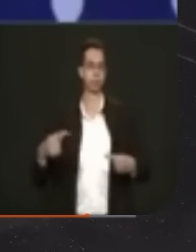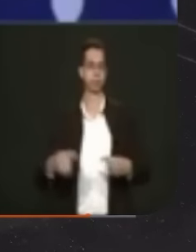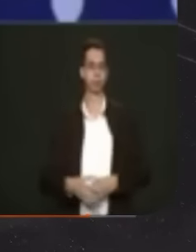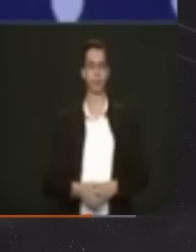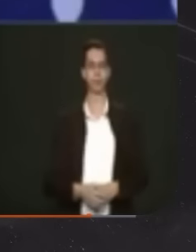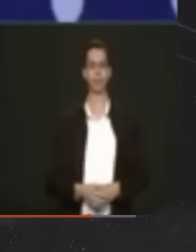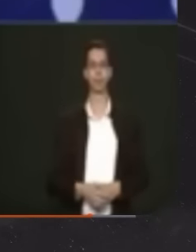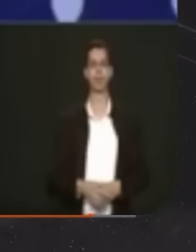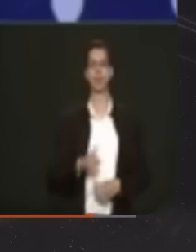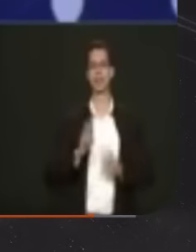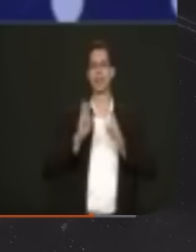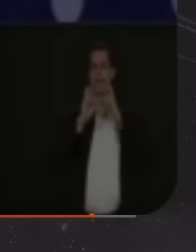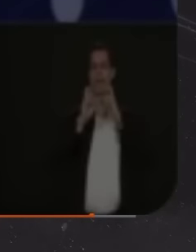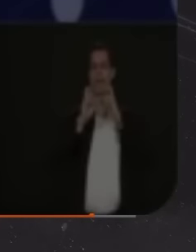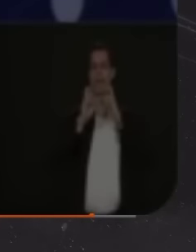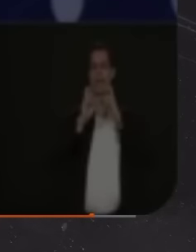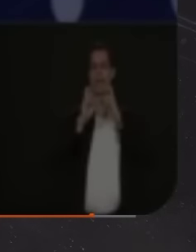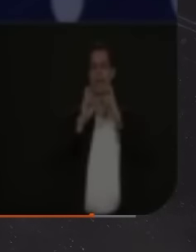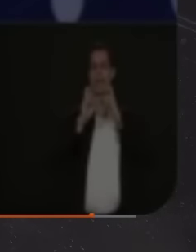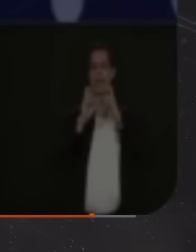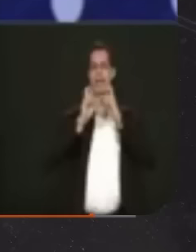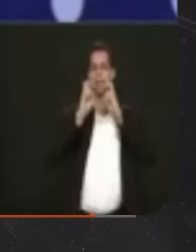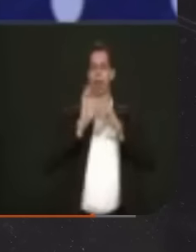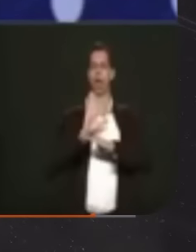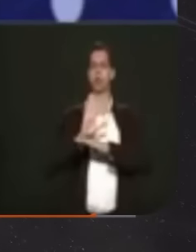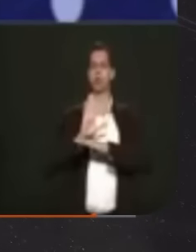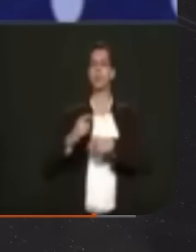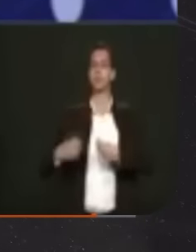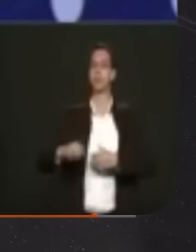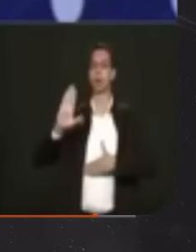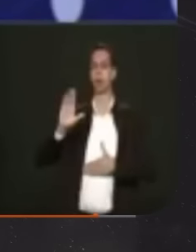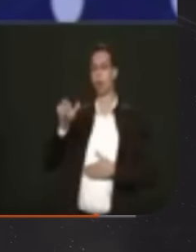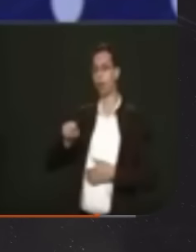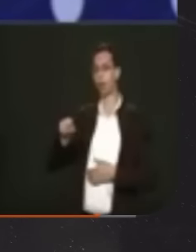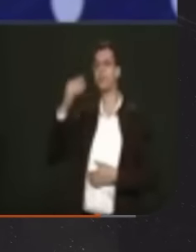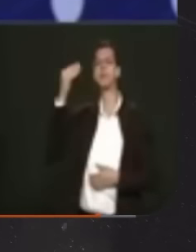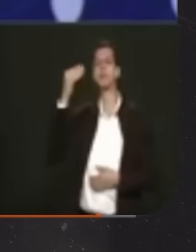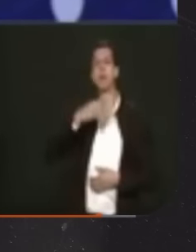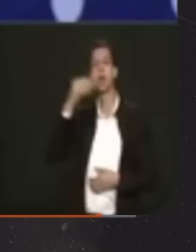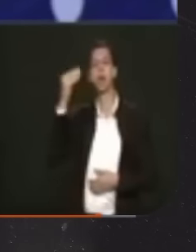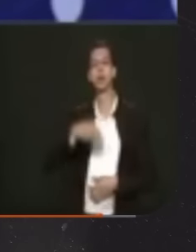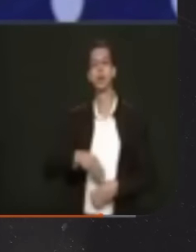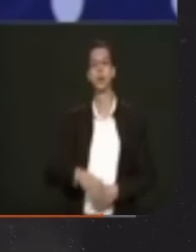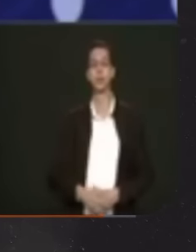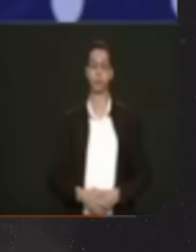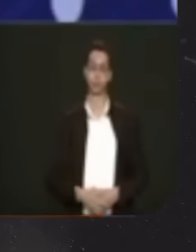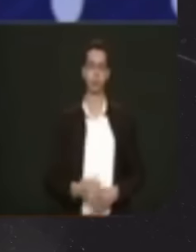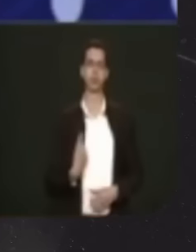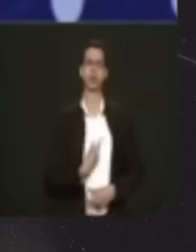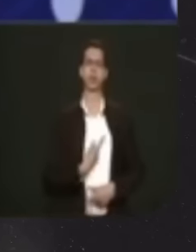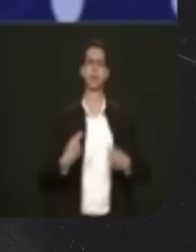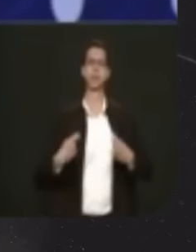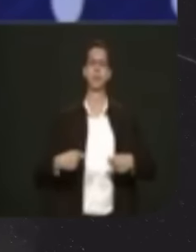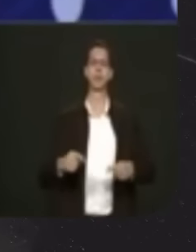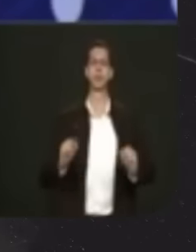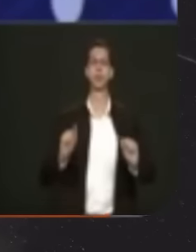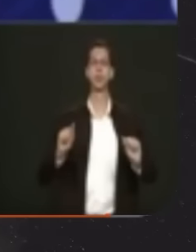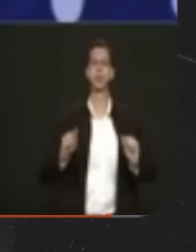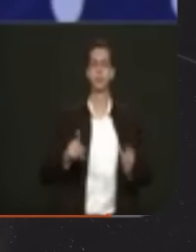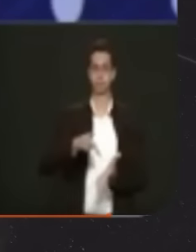é para ajudar o candidato que é bem fraco Eh que que a gente precisa eu realmente